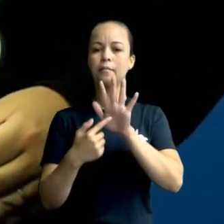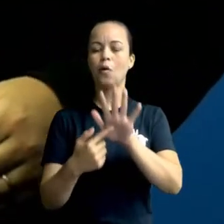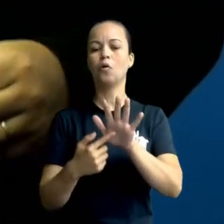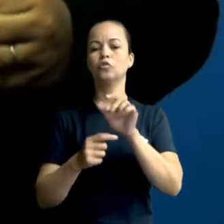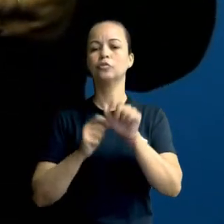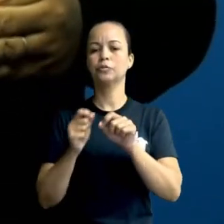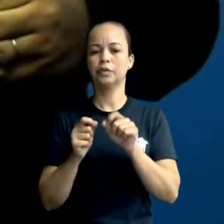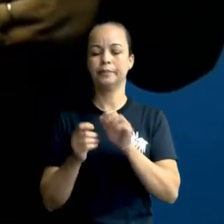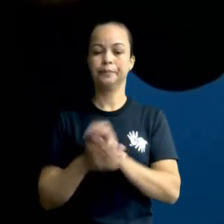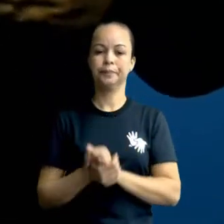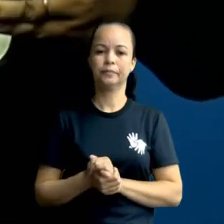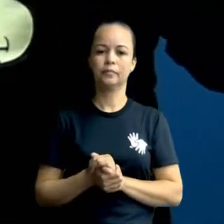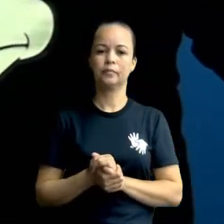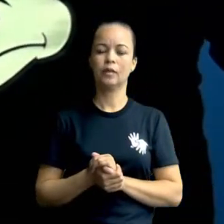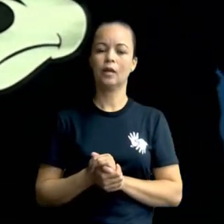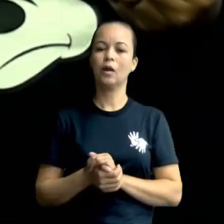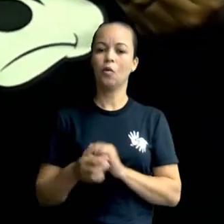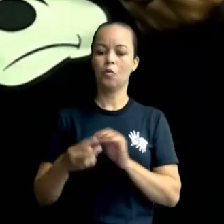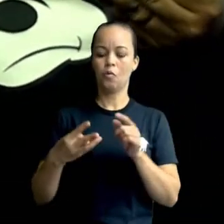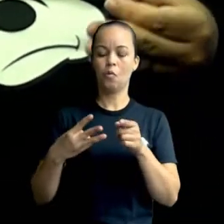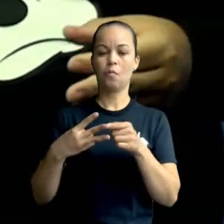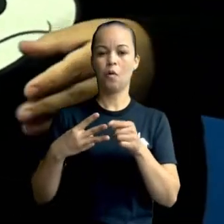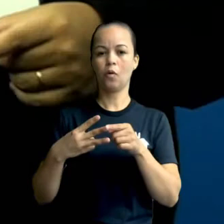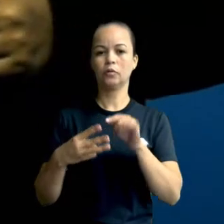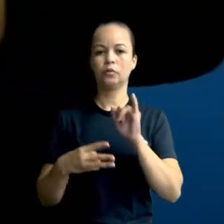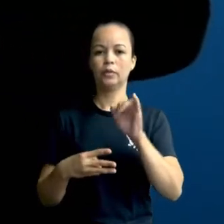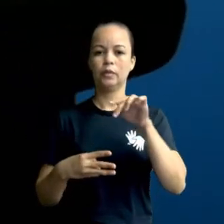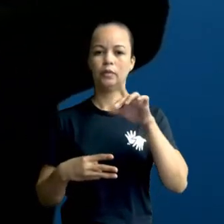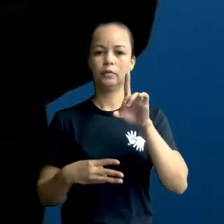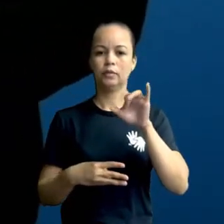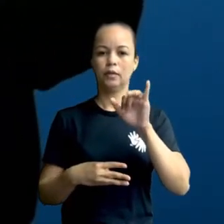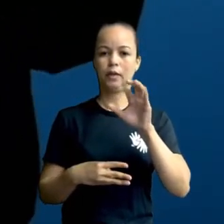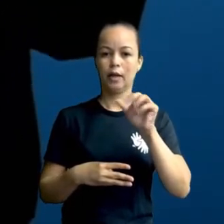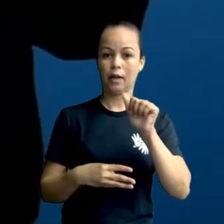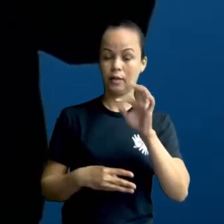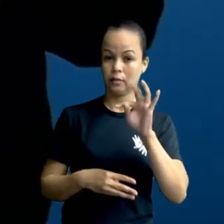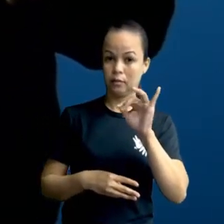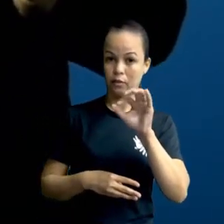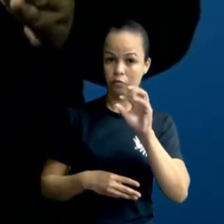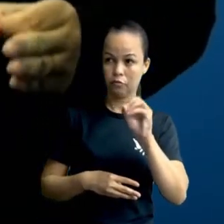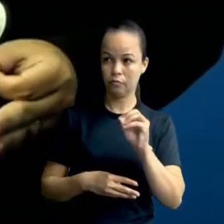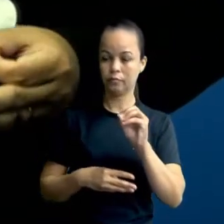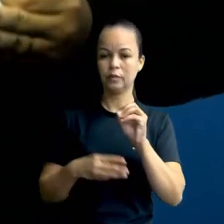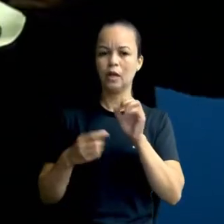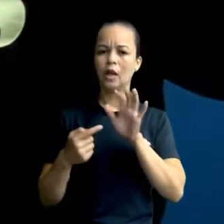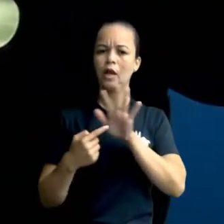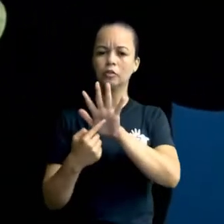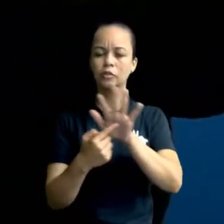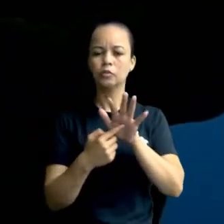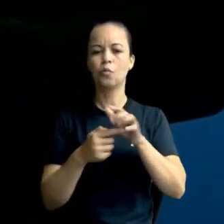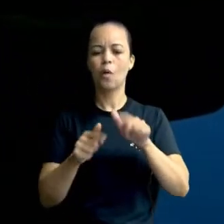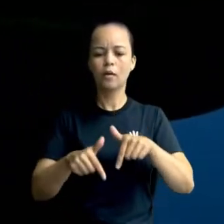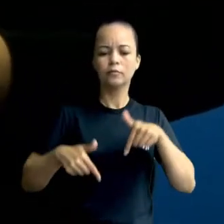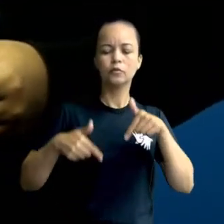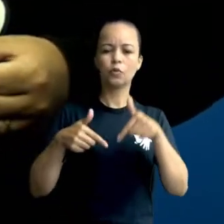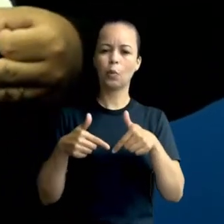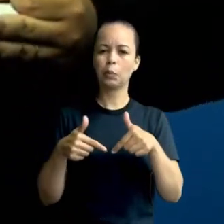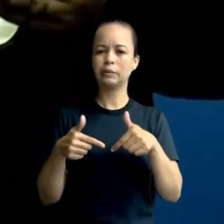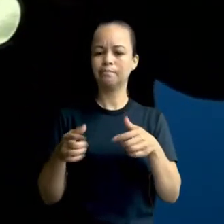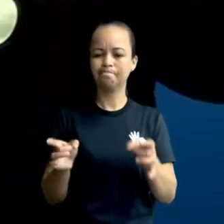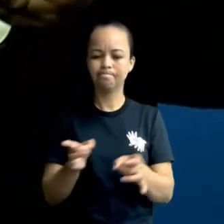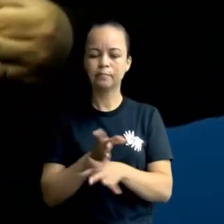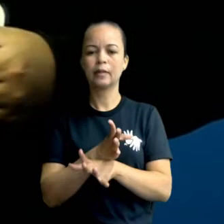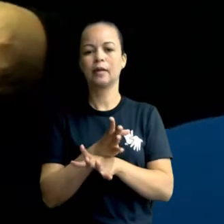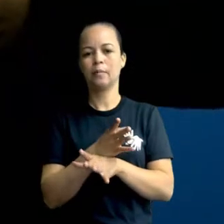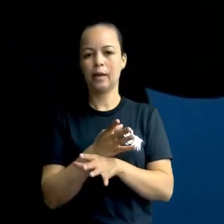indica e, no modo indicativo, ele é usado para situações acabadas,